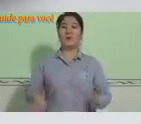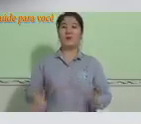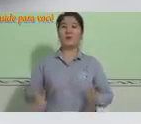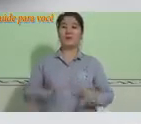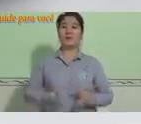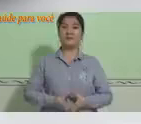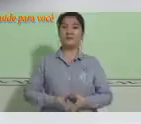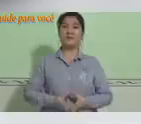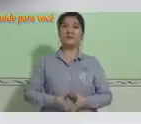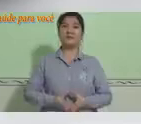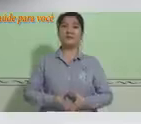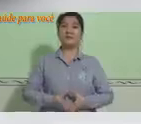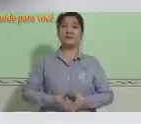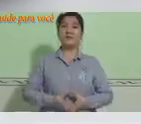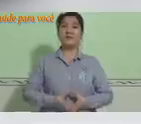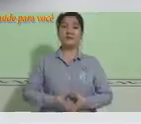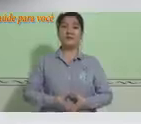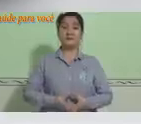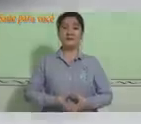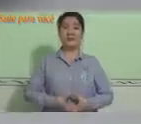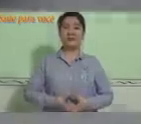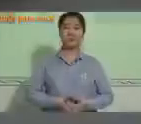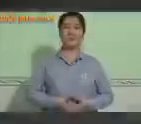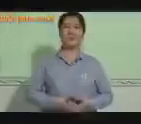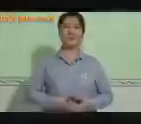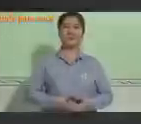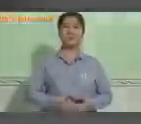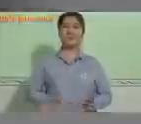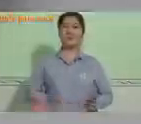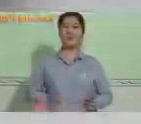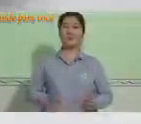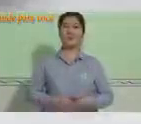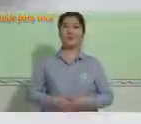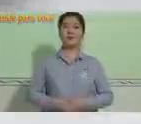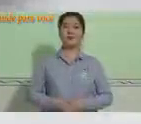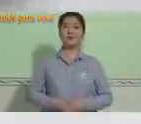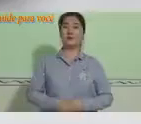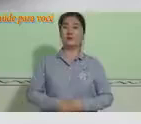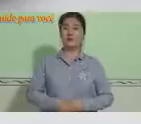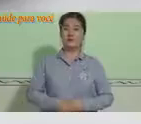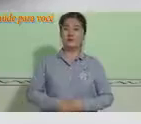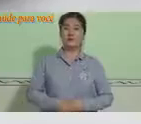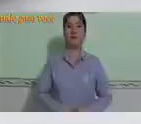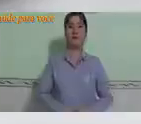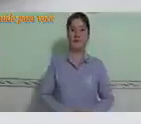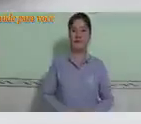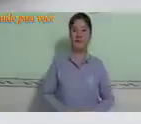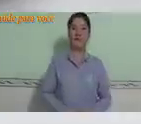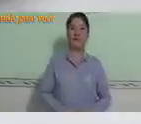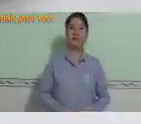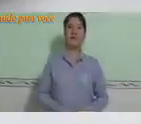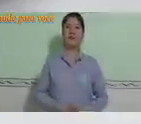e, vírgula, por isso, vírgula, é importante usar óculos de sol, vírgula, com filtro UV para proteger os olhos dos